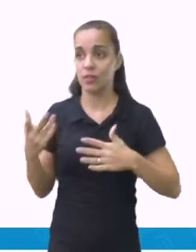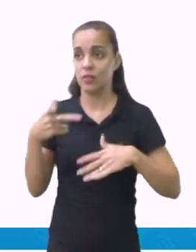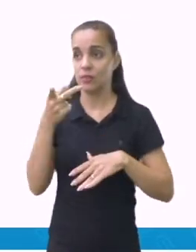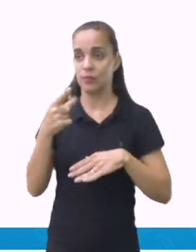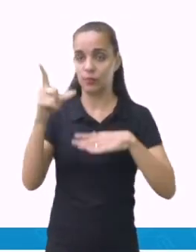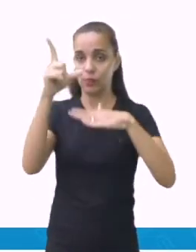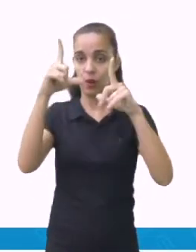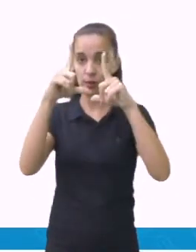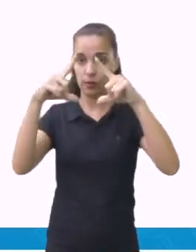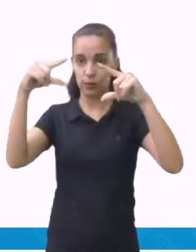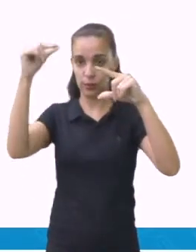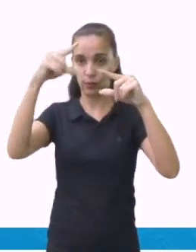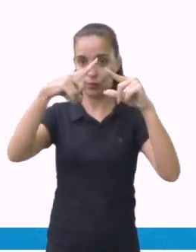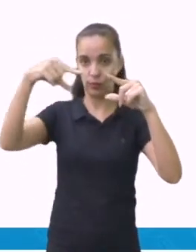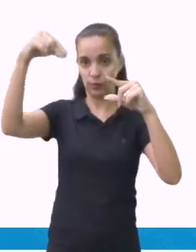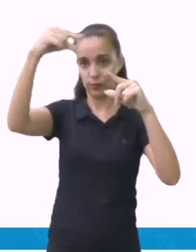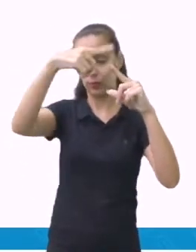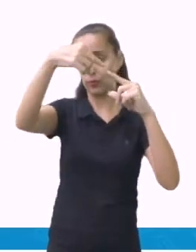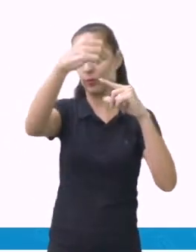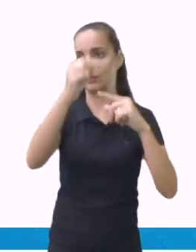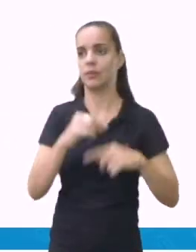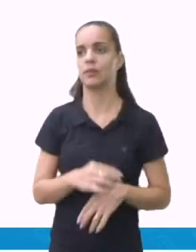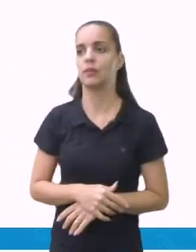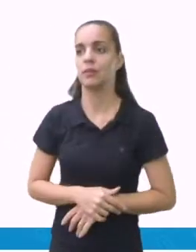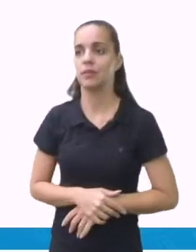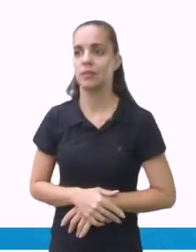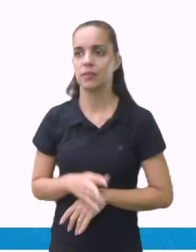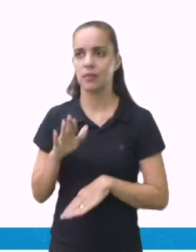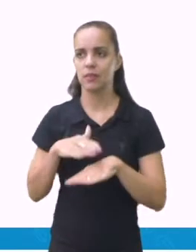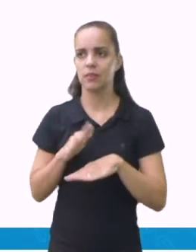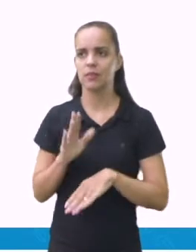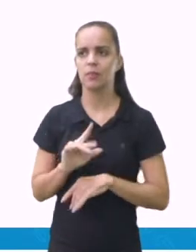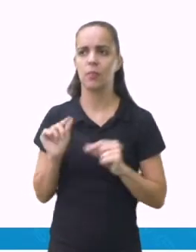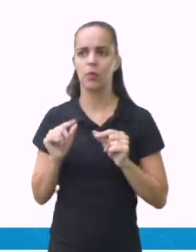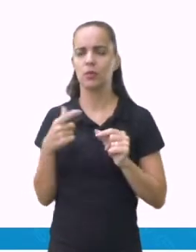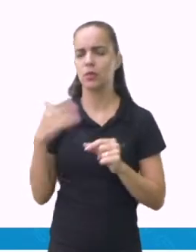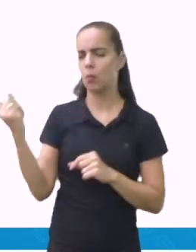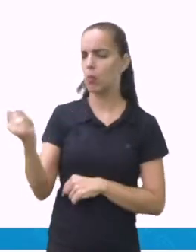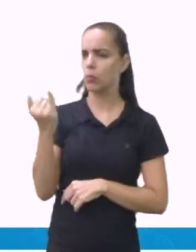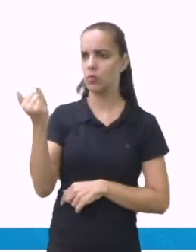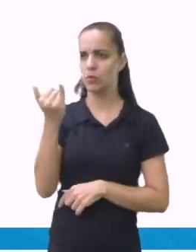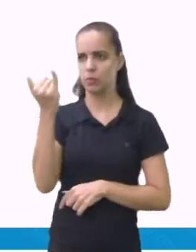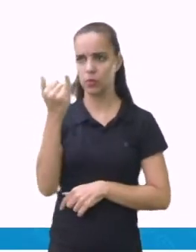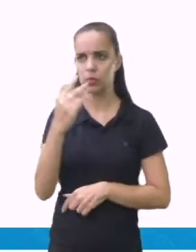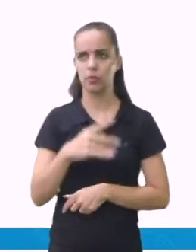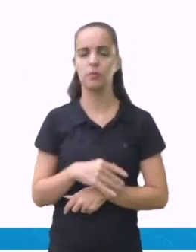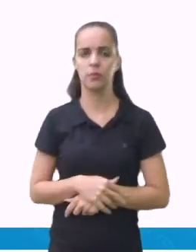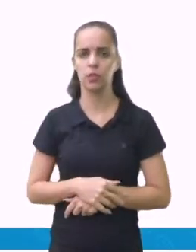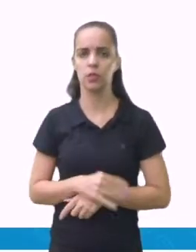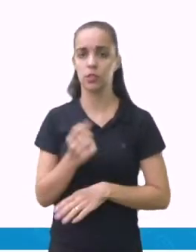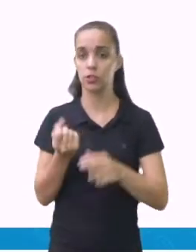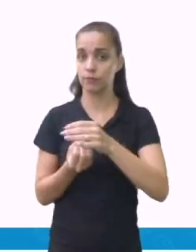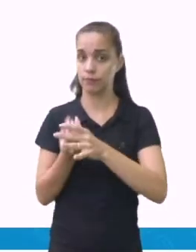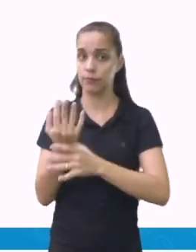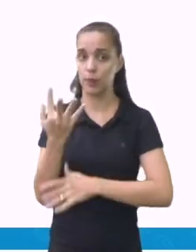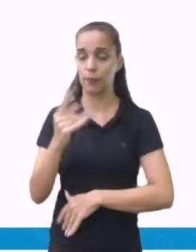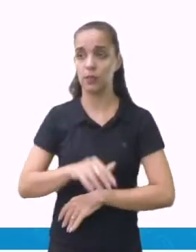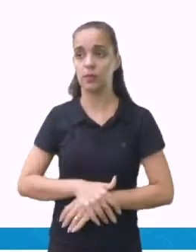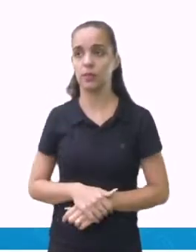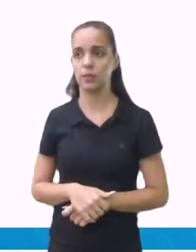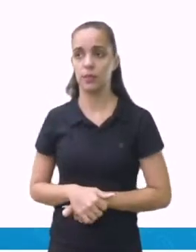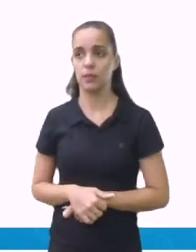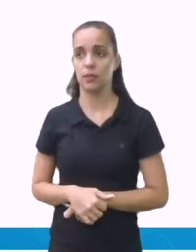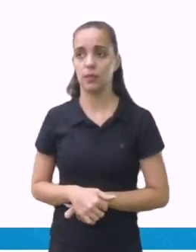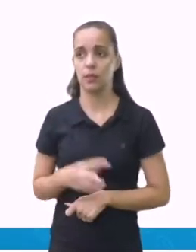Agora, as folhas. As folhas são partes importantíssimas da planta. Eu vou rever aqui